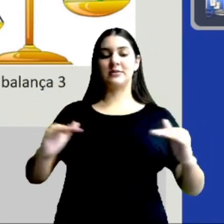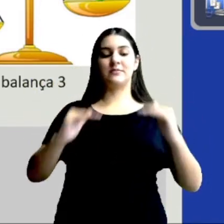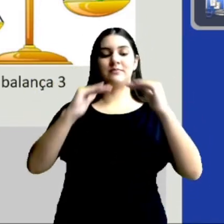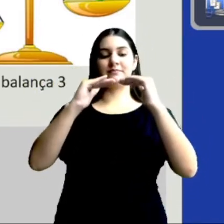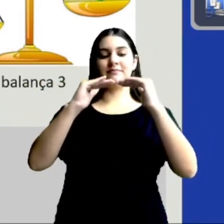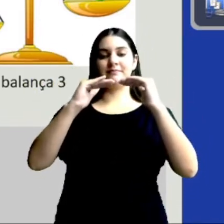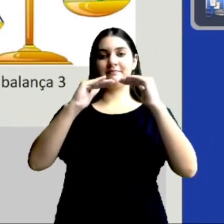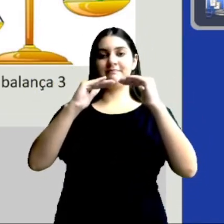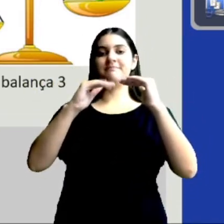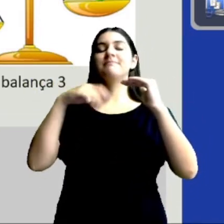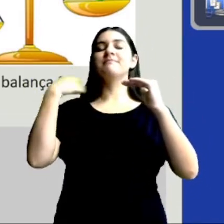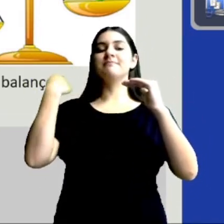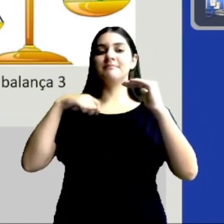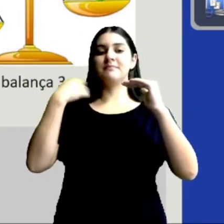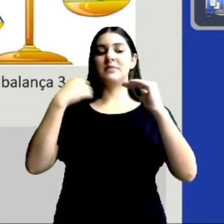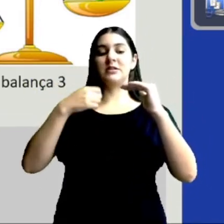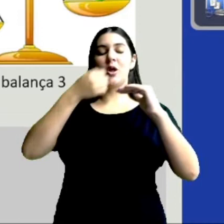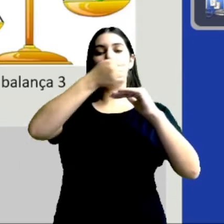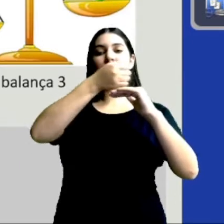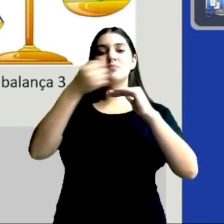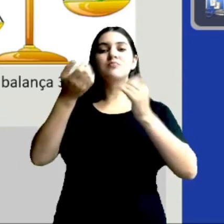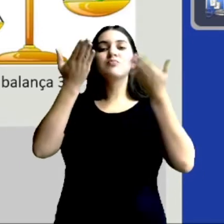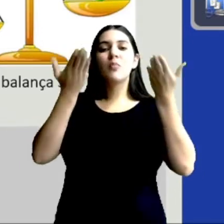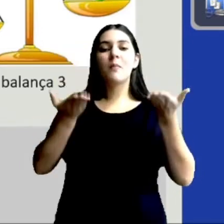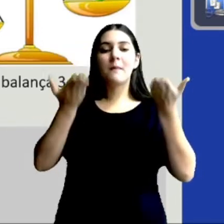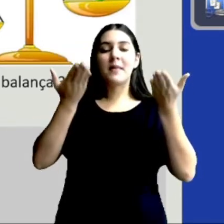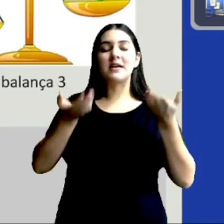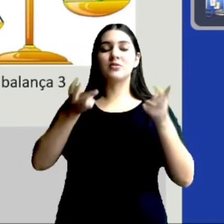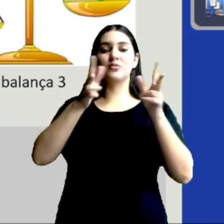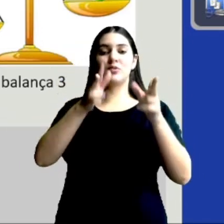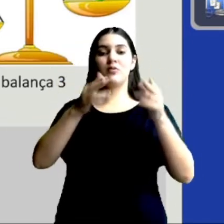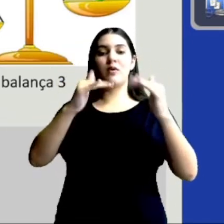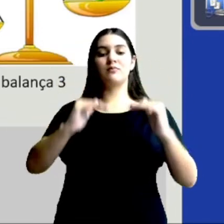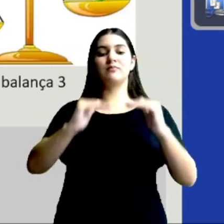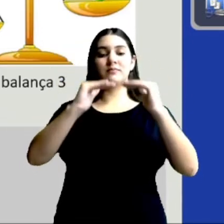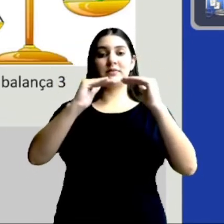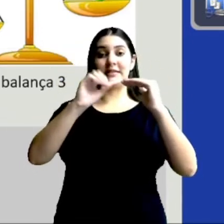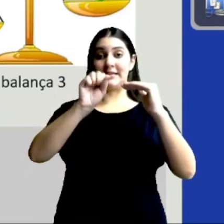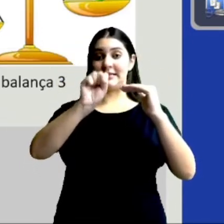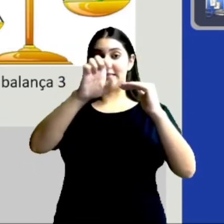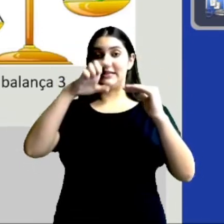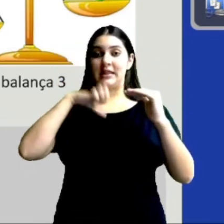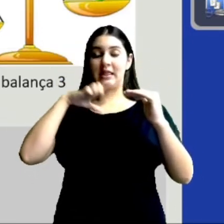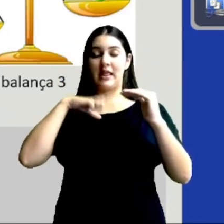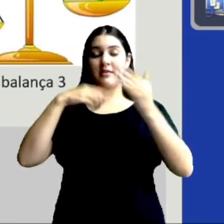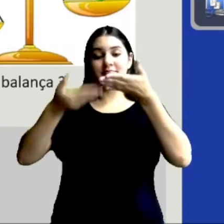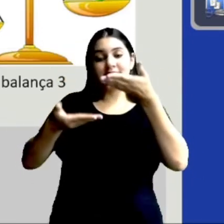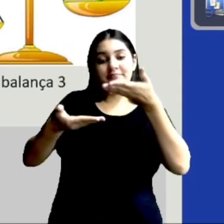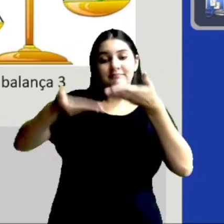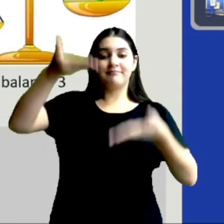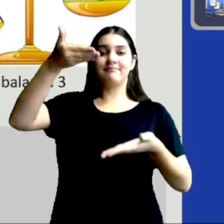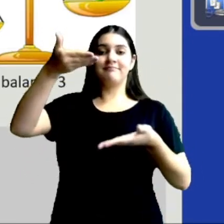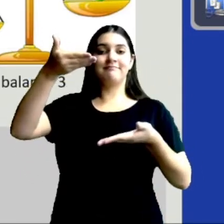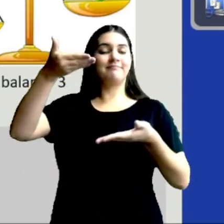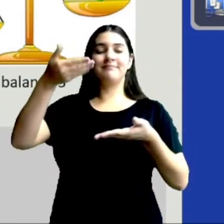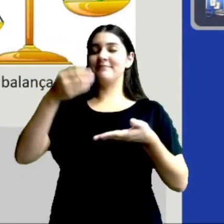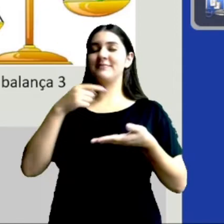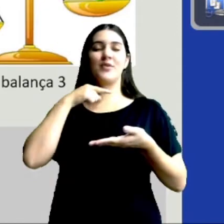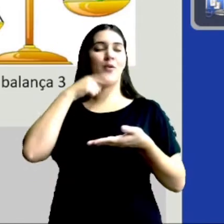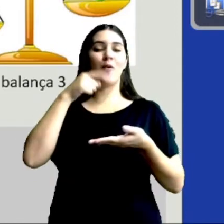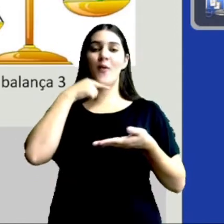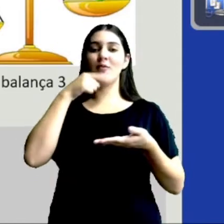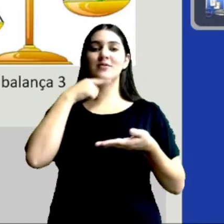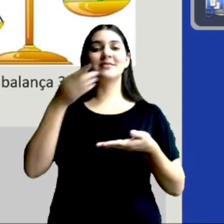Ou seja, o peso tem que estar igual dos dois lados. Se a gente tem uma balança desequilibrada, a gente não vai